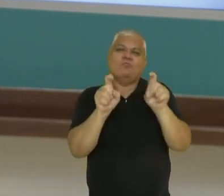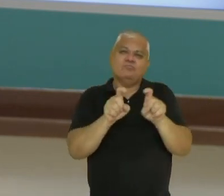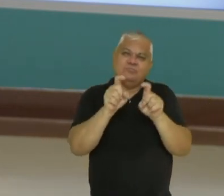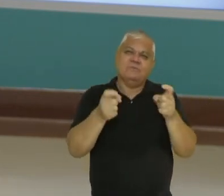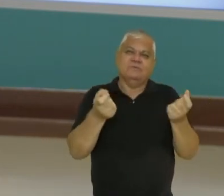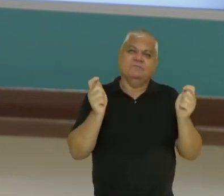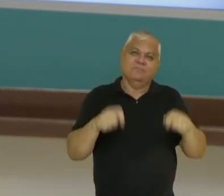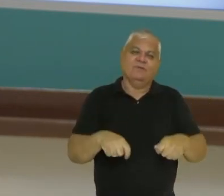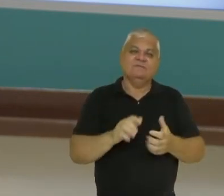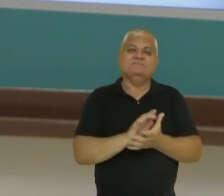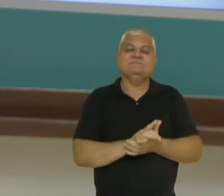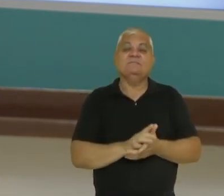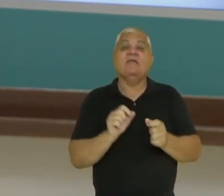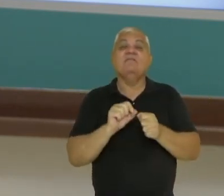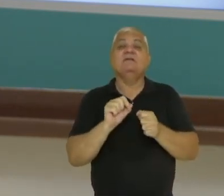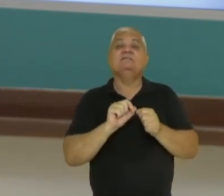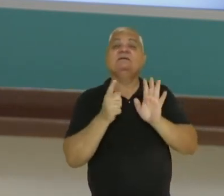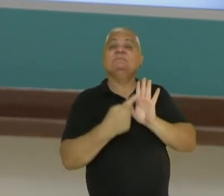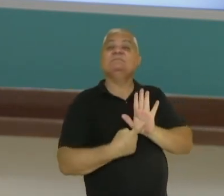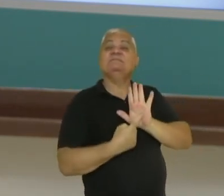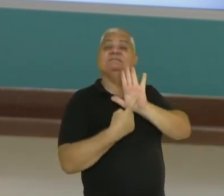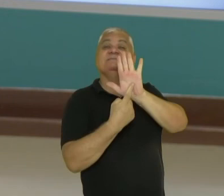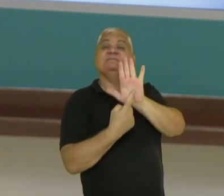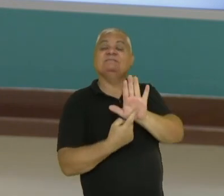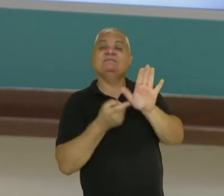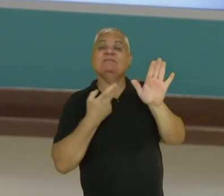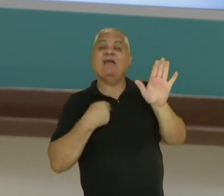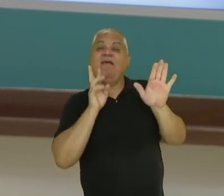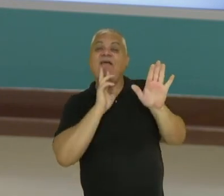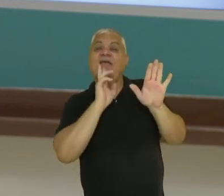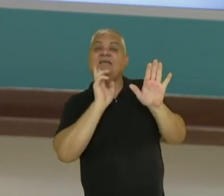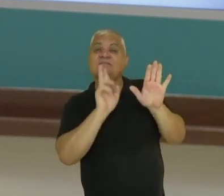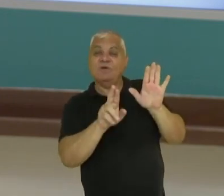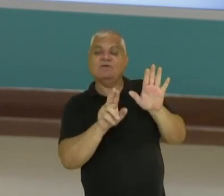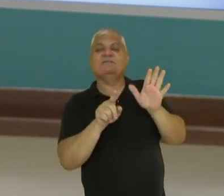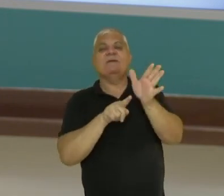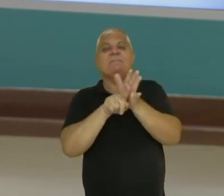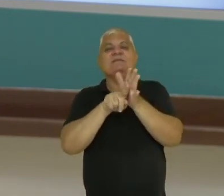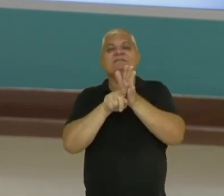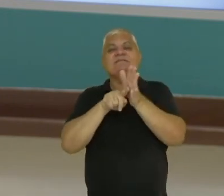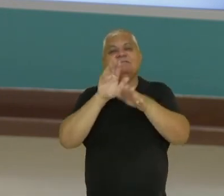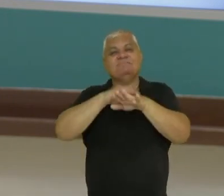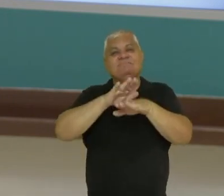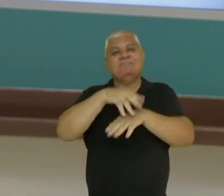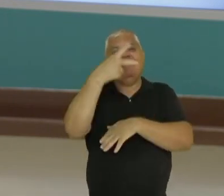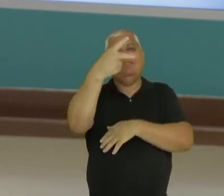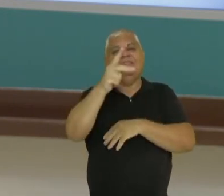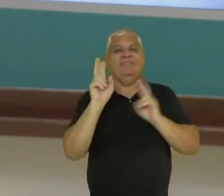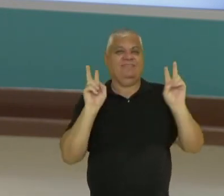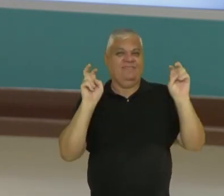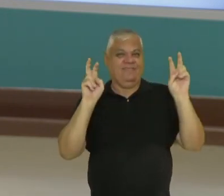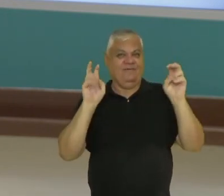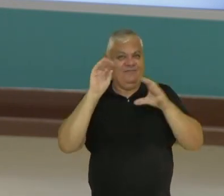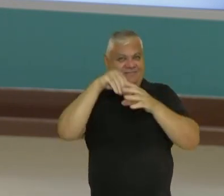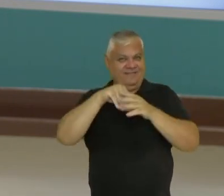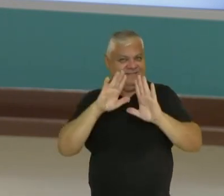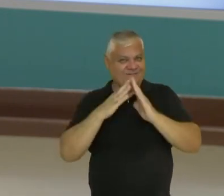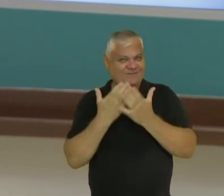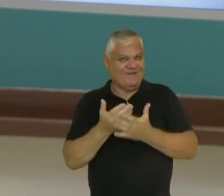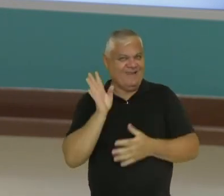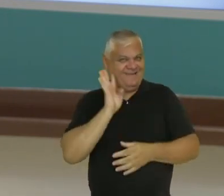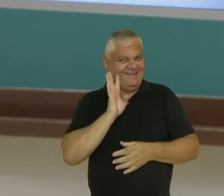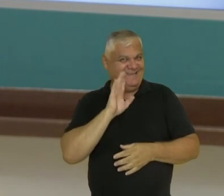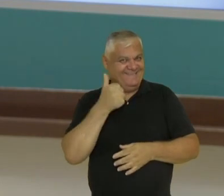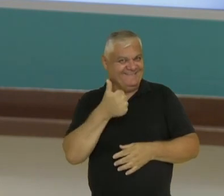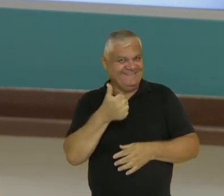digitais, para fazer então a apresentação das respostas da pesquisa que vocês fizeram com o pessoal da escola. Legal essa ideia,